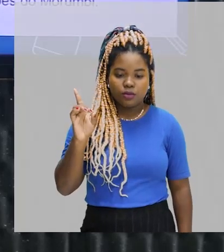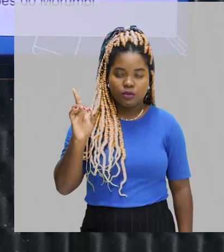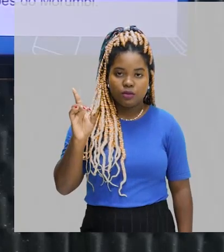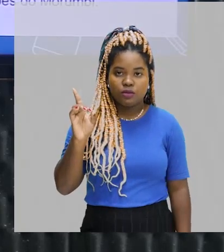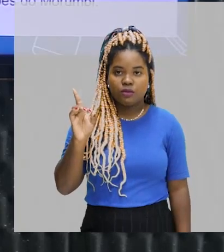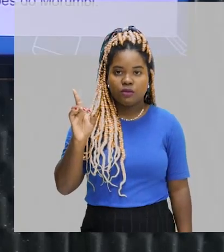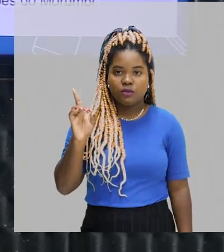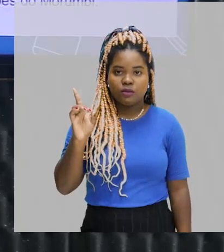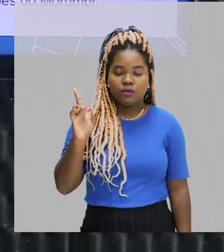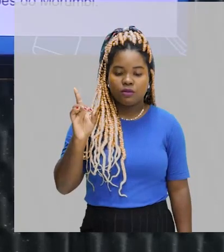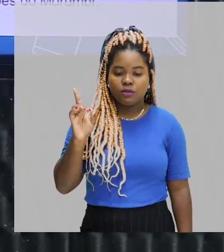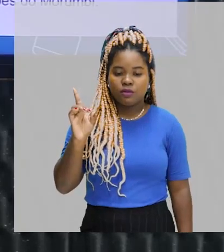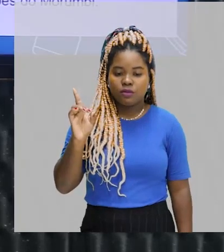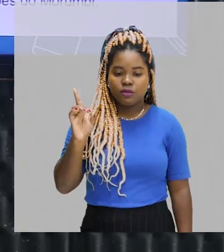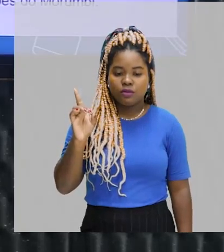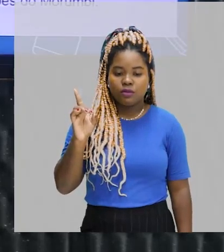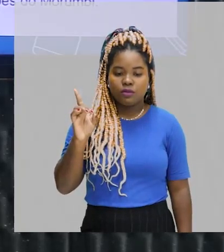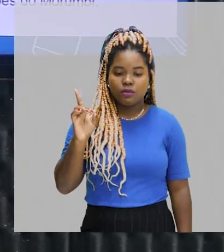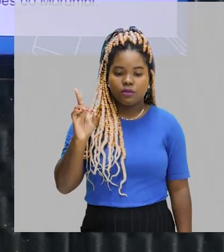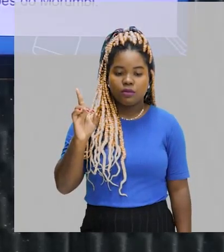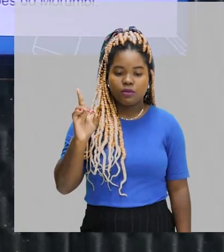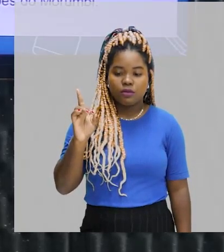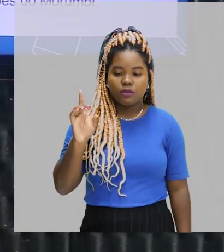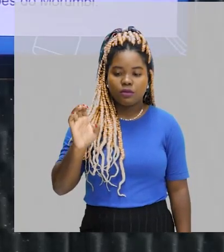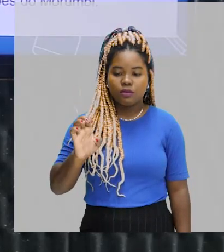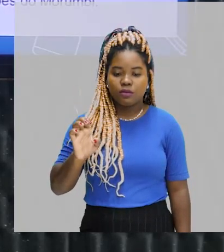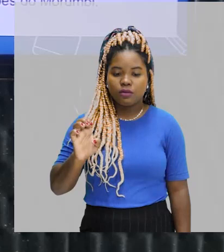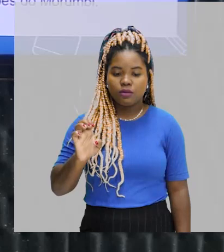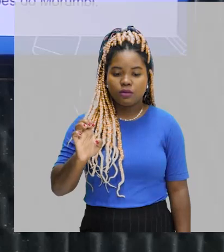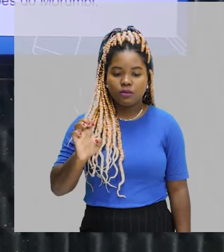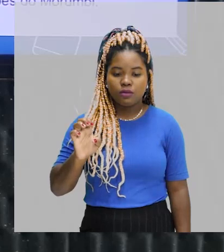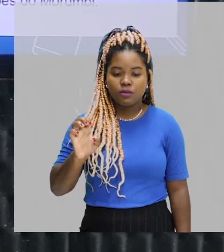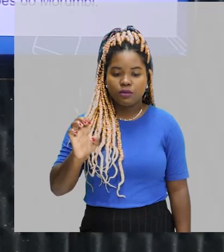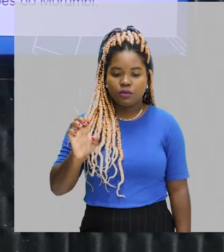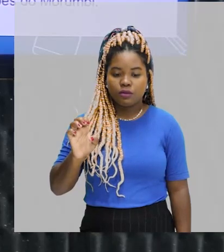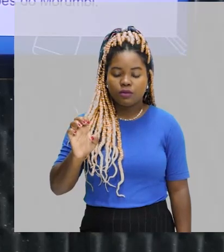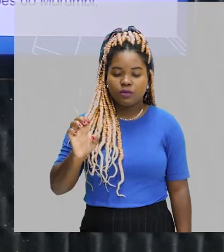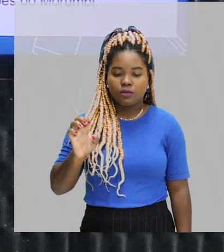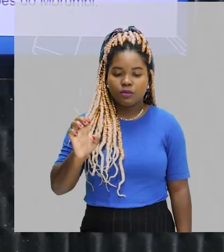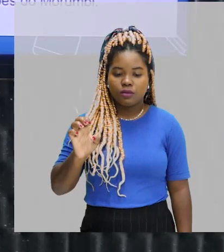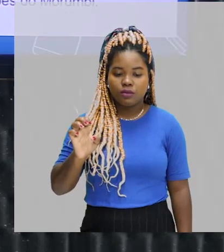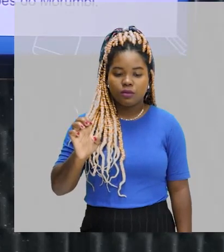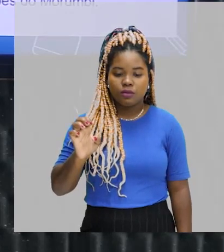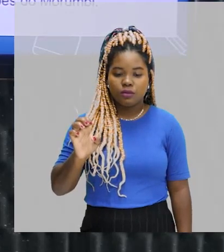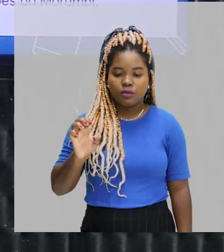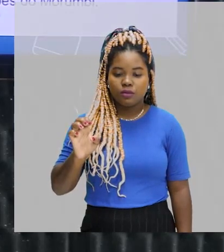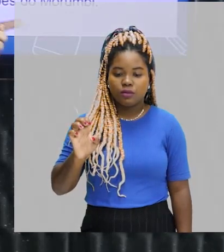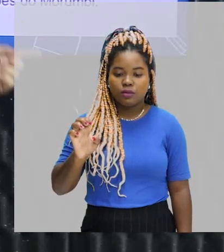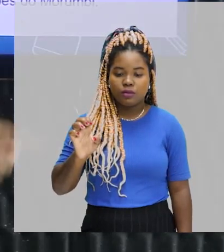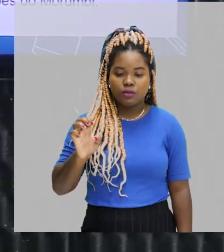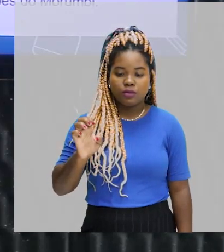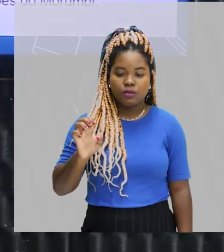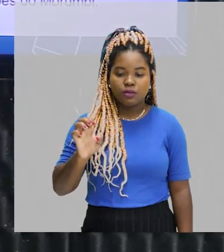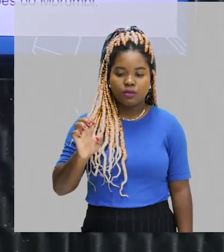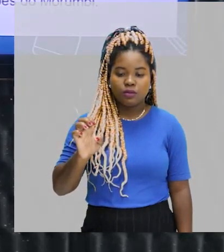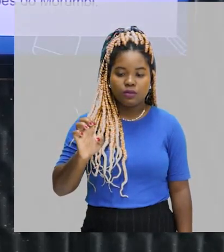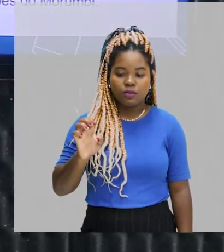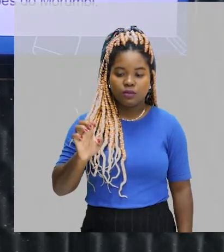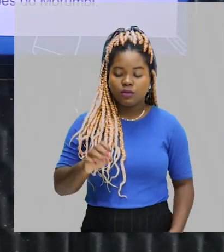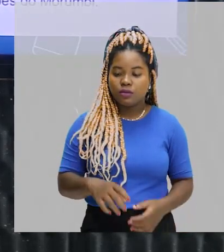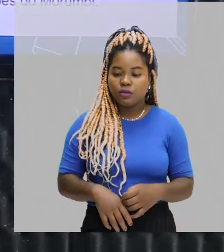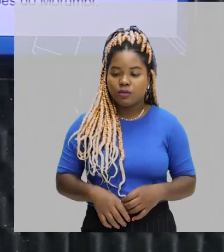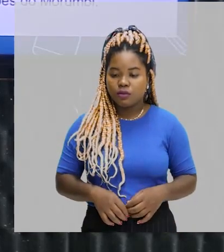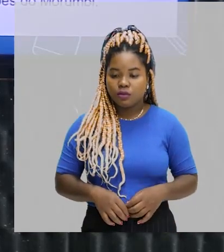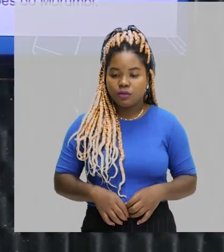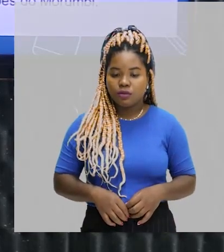reaver judicialmente a posse de seu imóvel e polícia deteu quase 60 torcedores nas imediações do Morumbi.